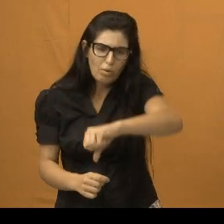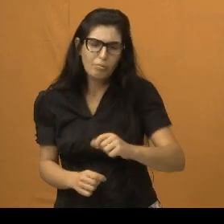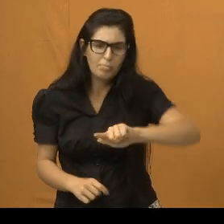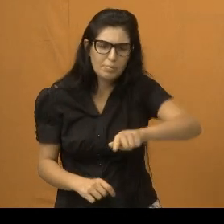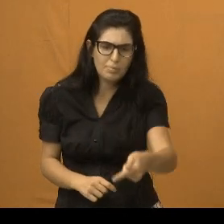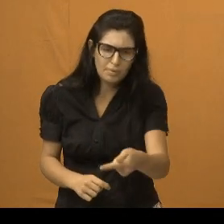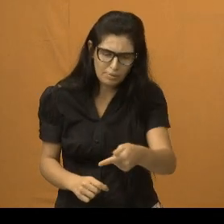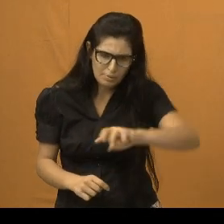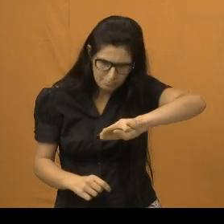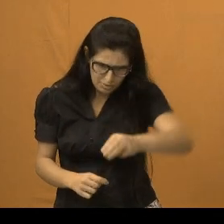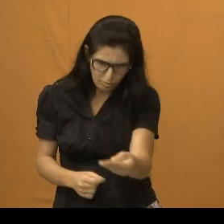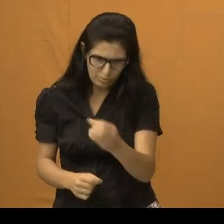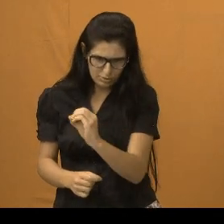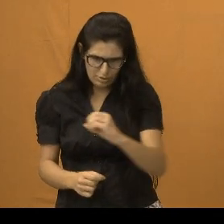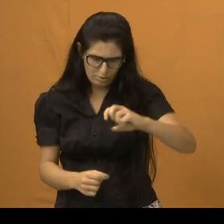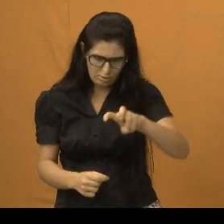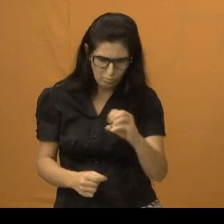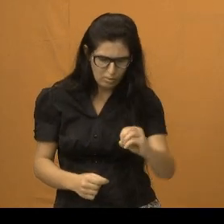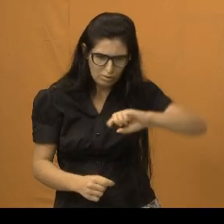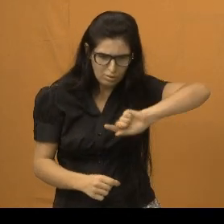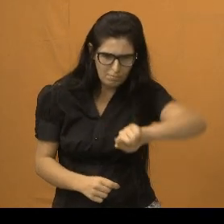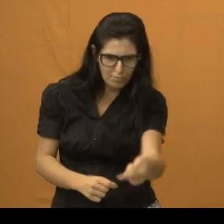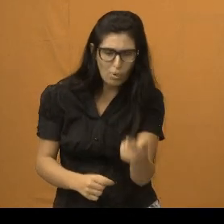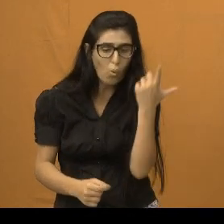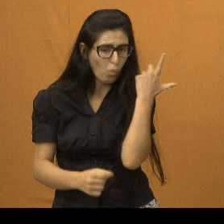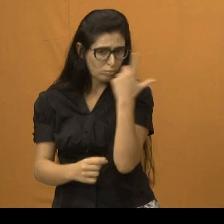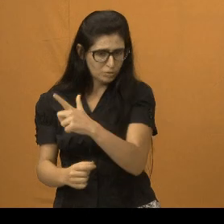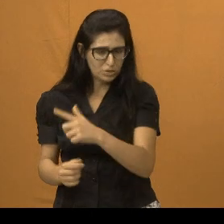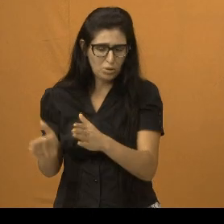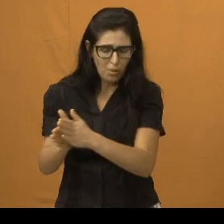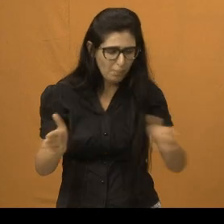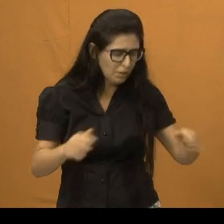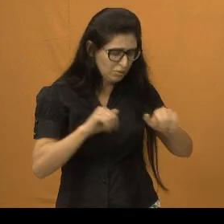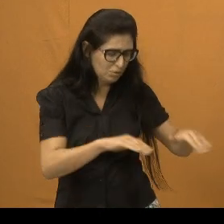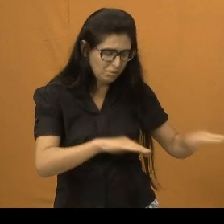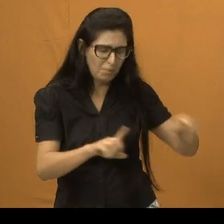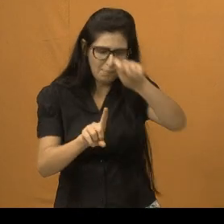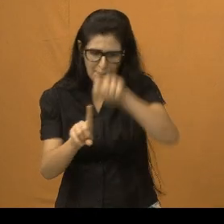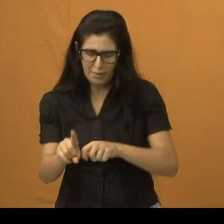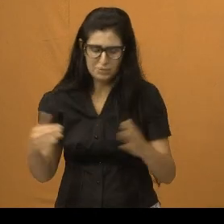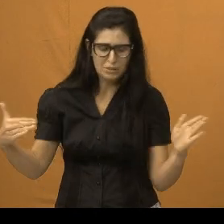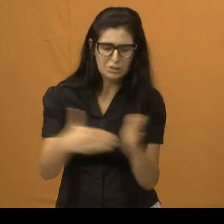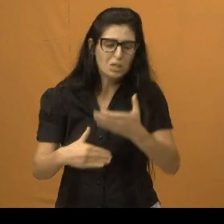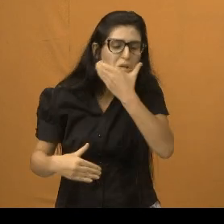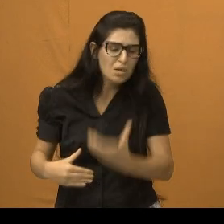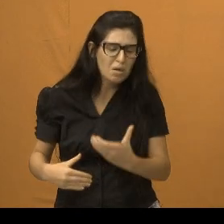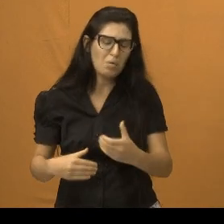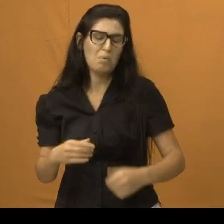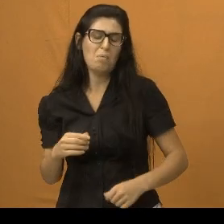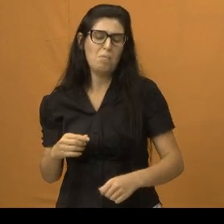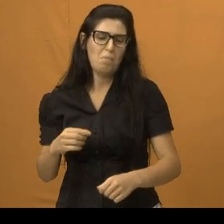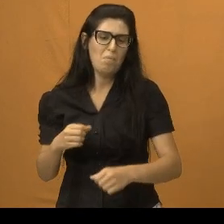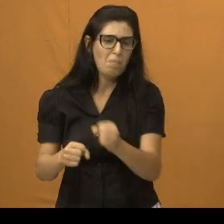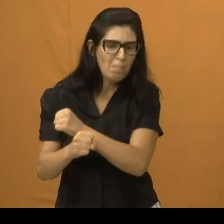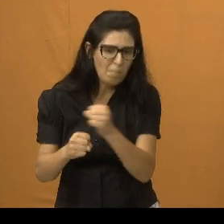49.050.000, na qual foi arrecadado no terceiro quadrimestre de 2016